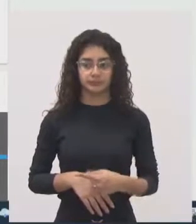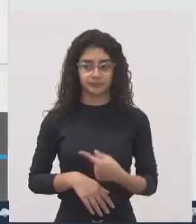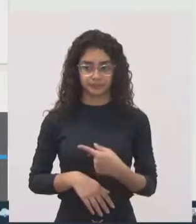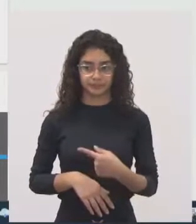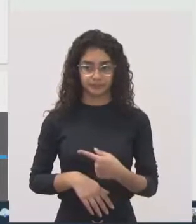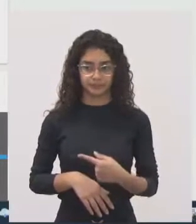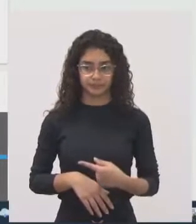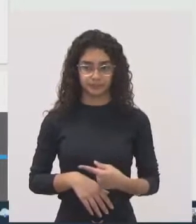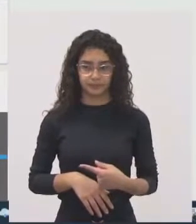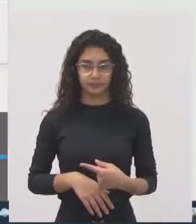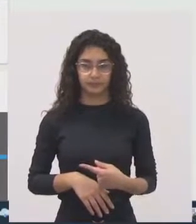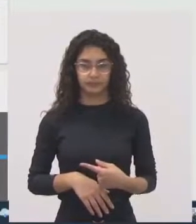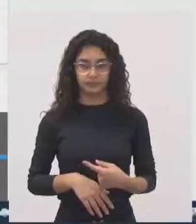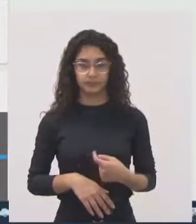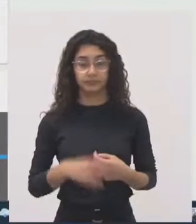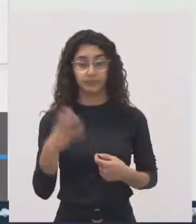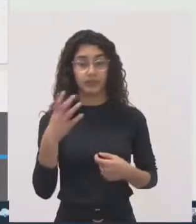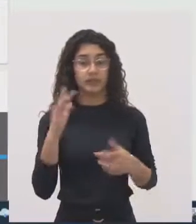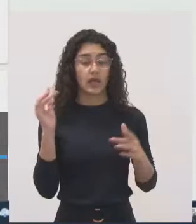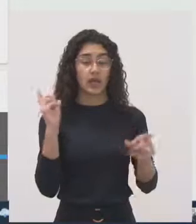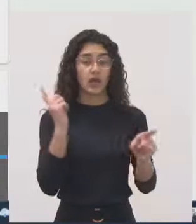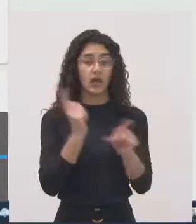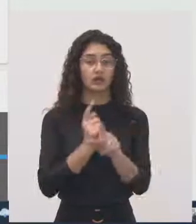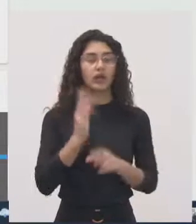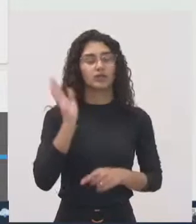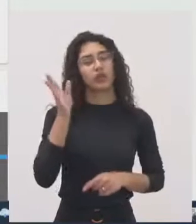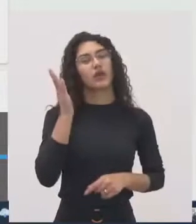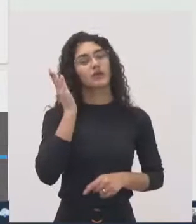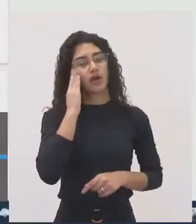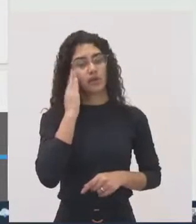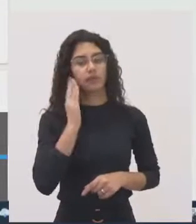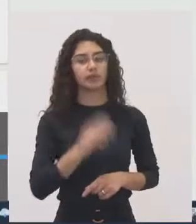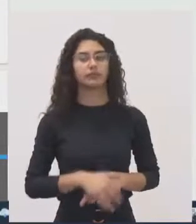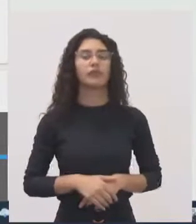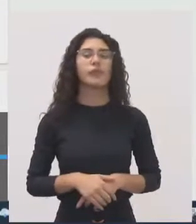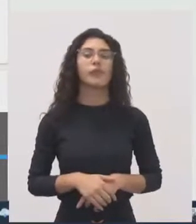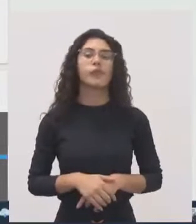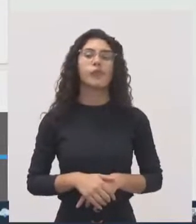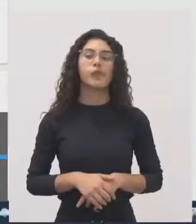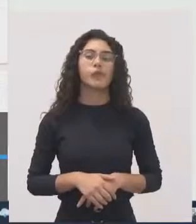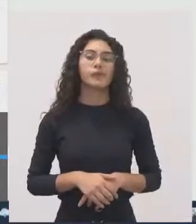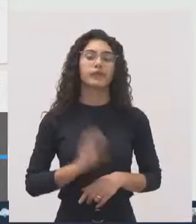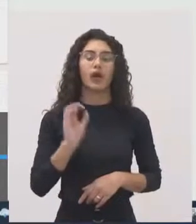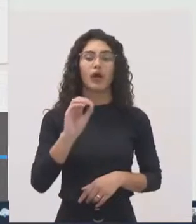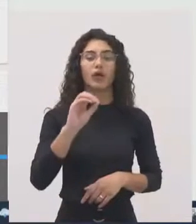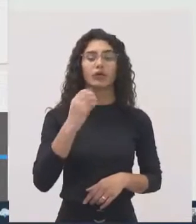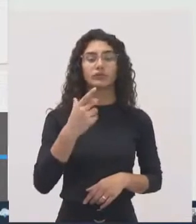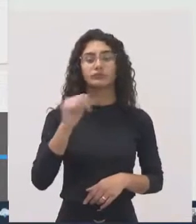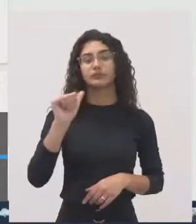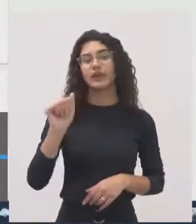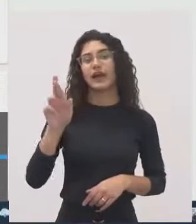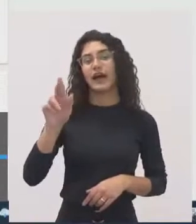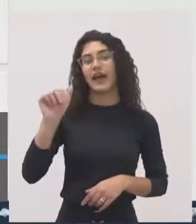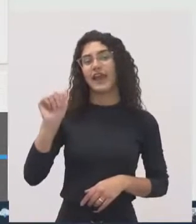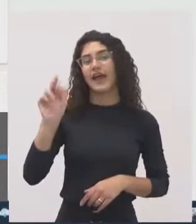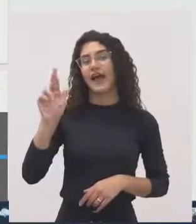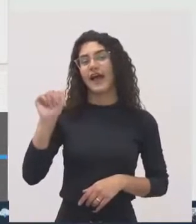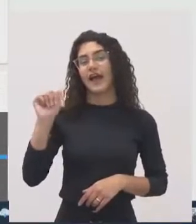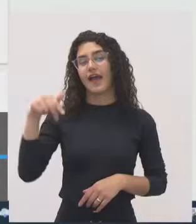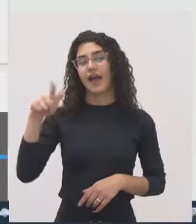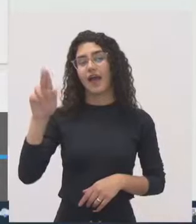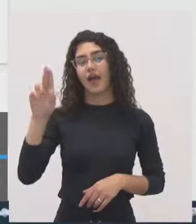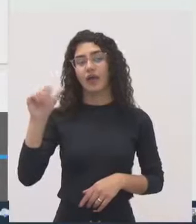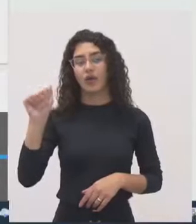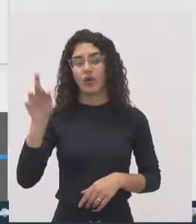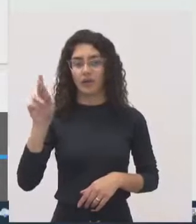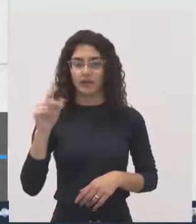Isso. Então, quem quiser achar o Giovanni já sabe. Quem quiser me encontrar... Ou vai para Araraquara...